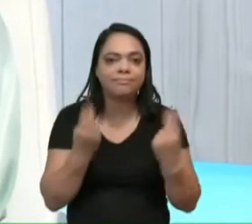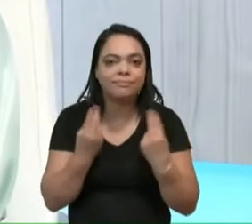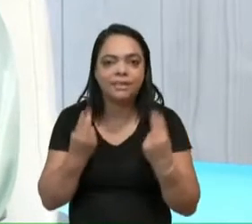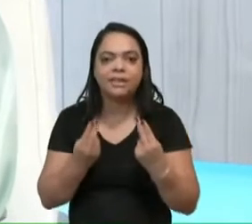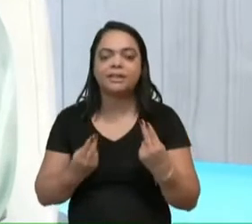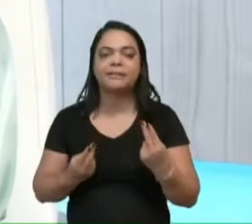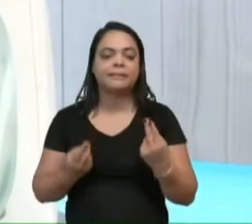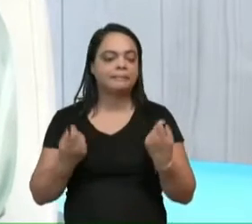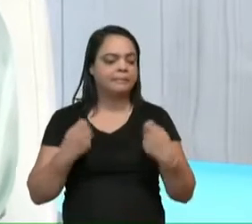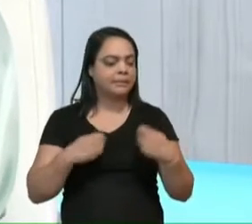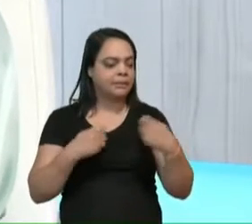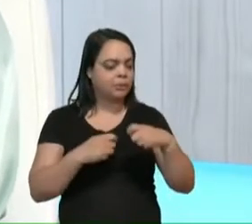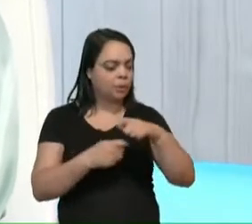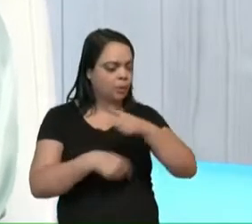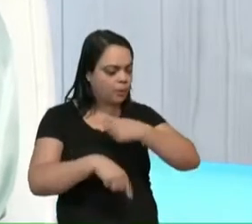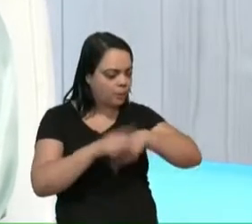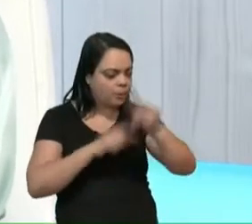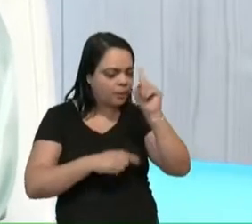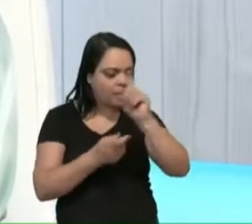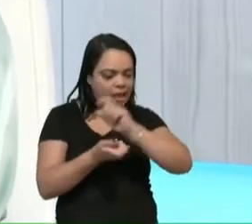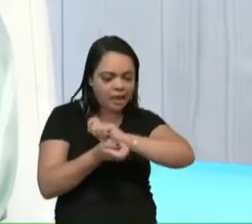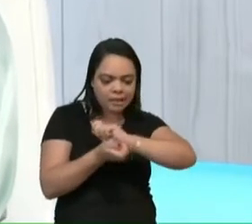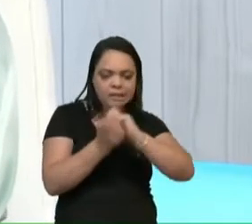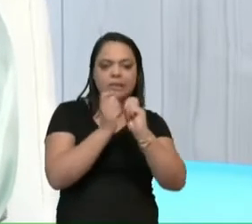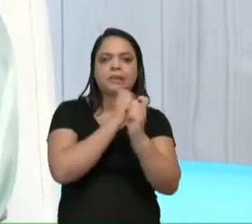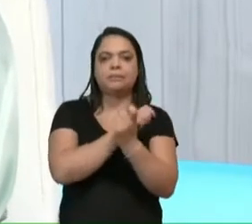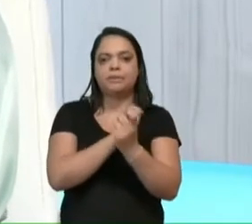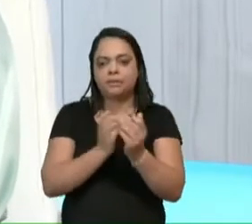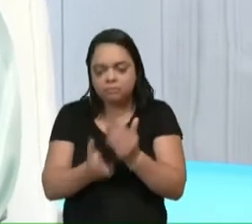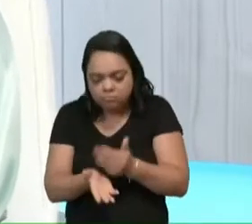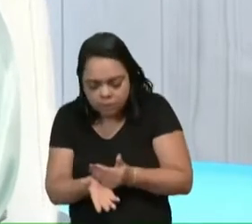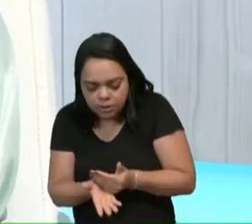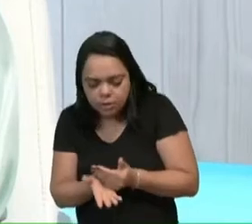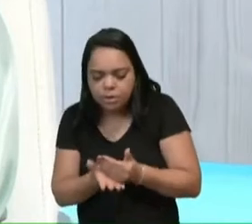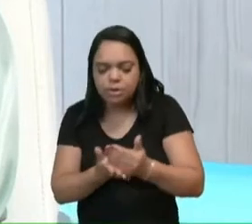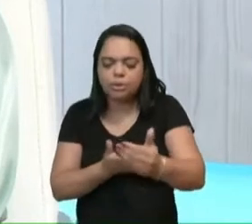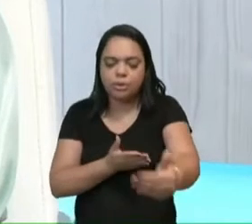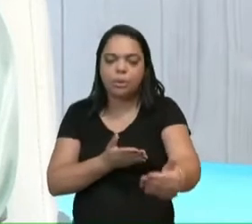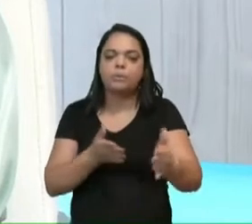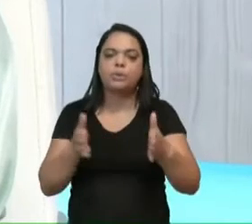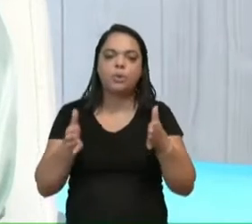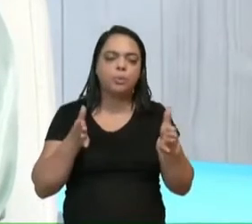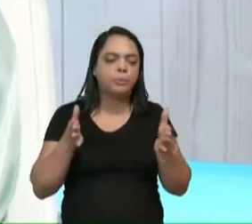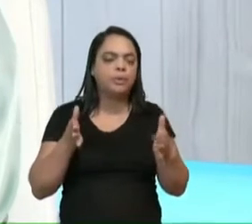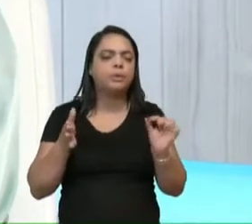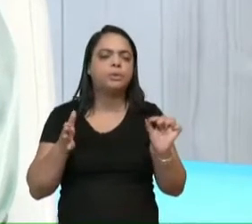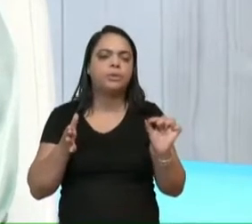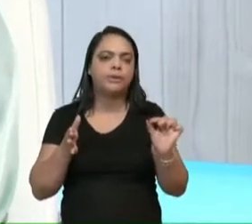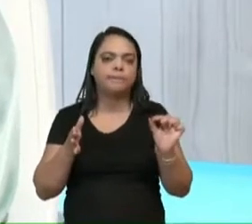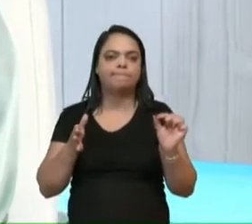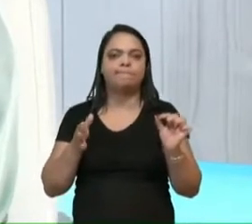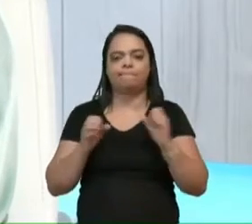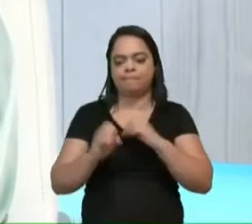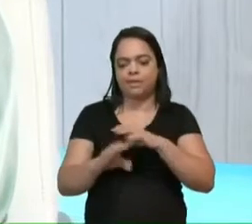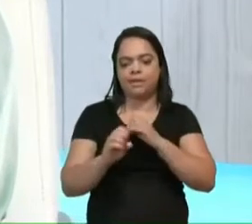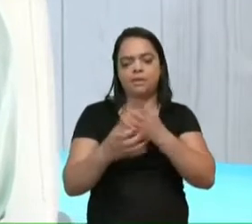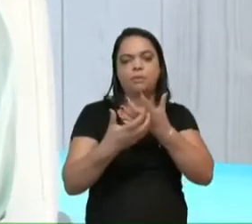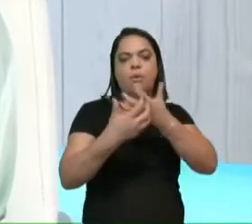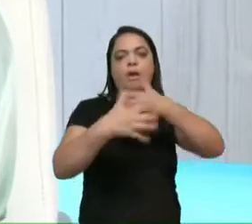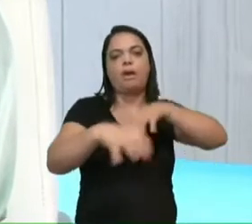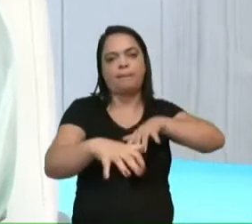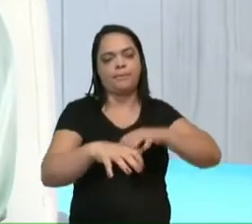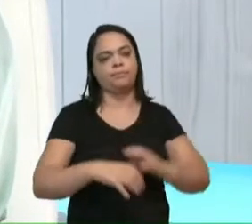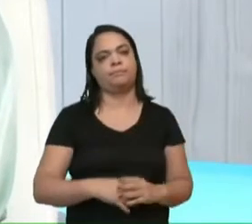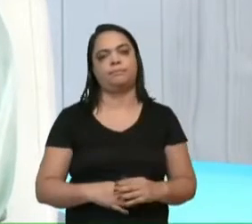nos Reinventar foi aonde que nós ofertamos aí durante um determinado período o que chamamos de ensino remoto